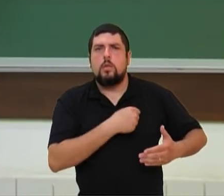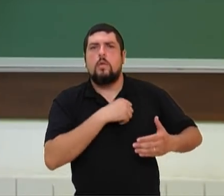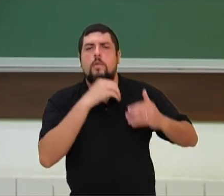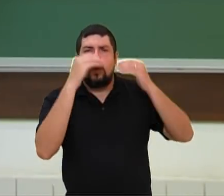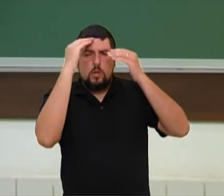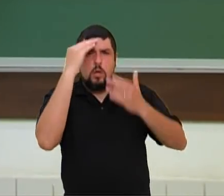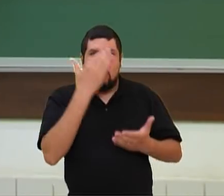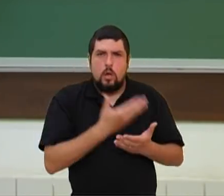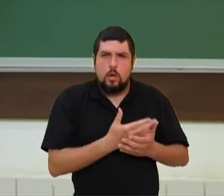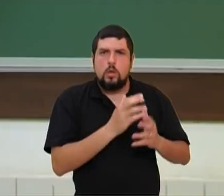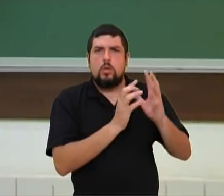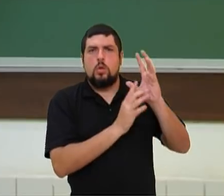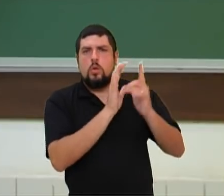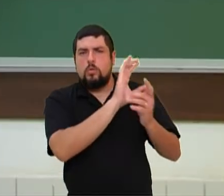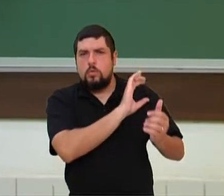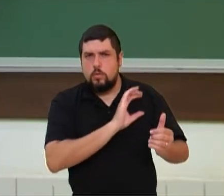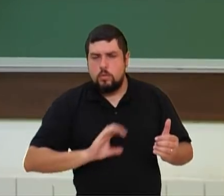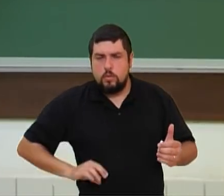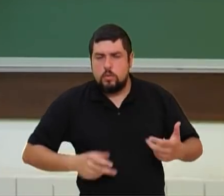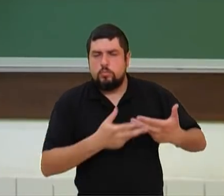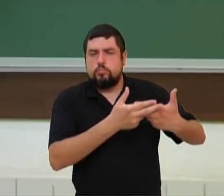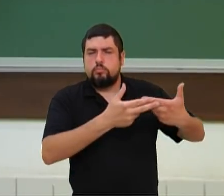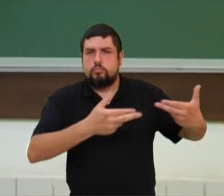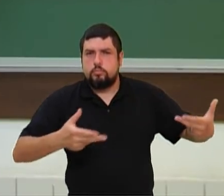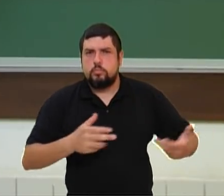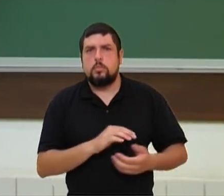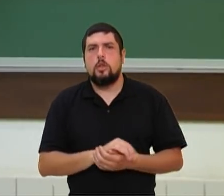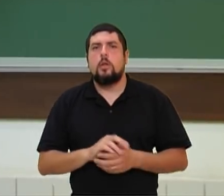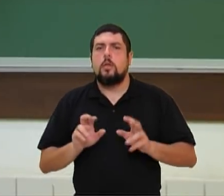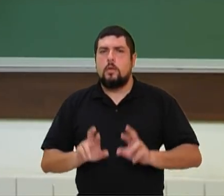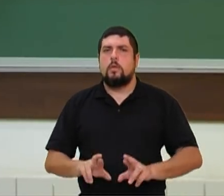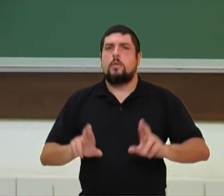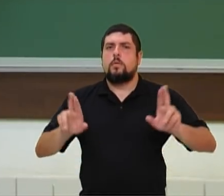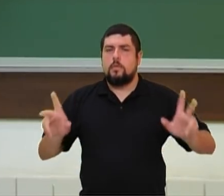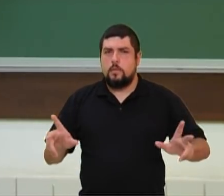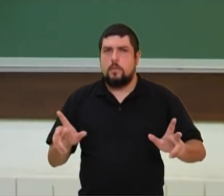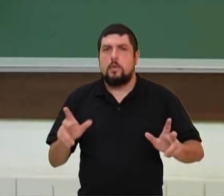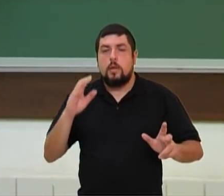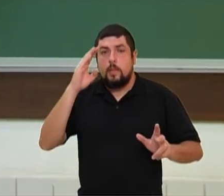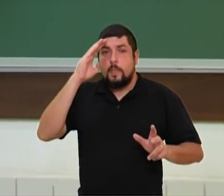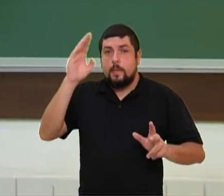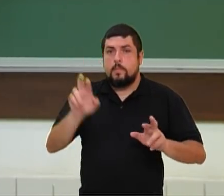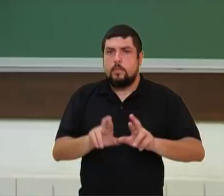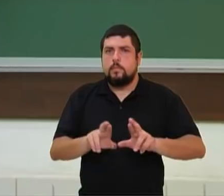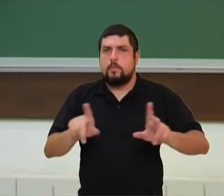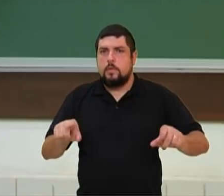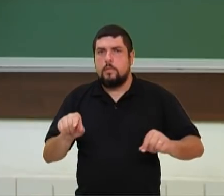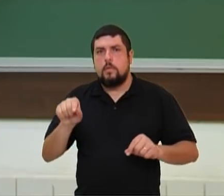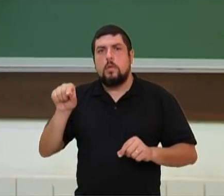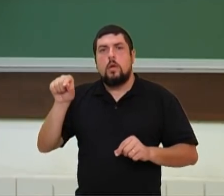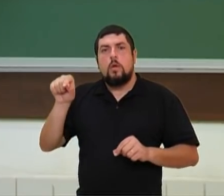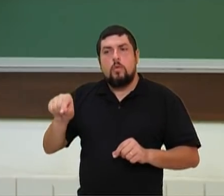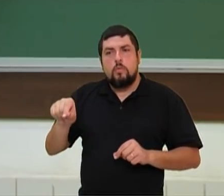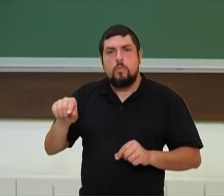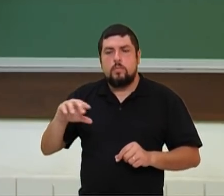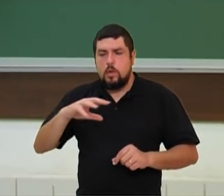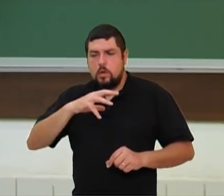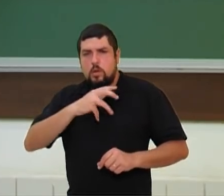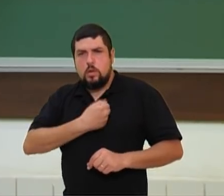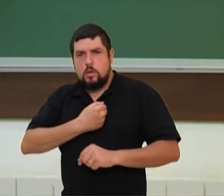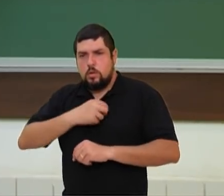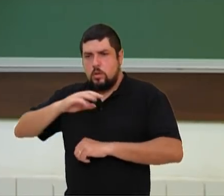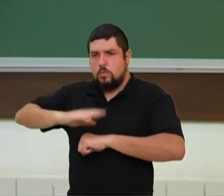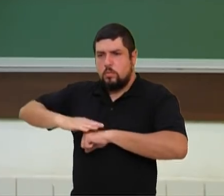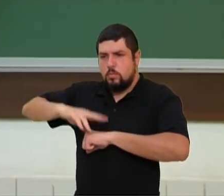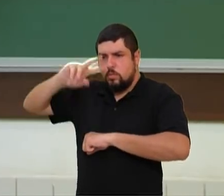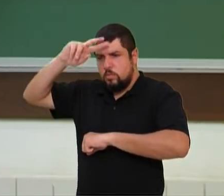do pecado, das situações diferentes. Então, essa é a principal diferença, né? Uma você consegue se salvar por si próprio e a